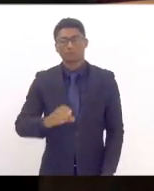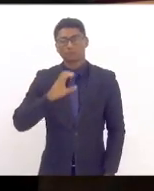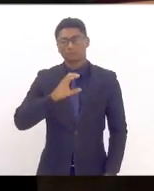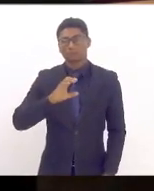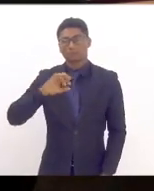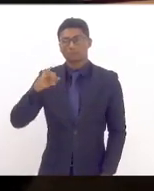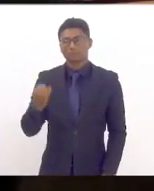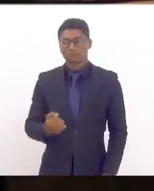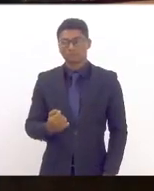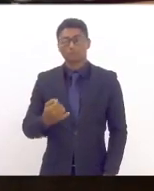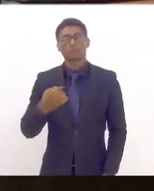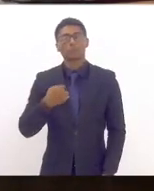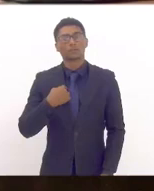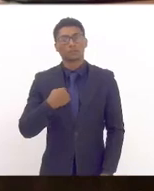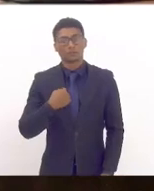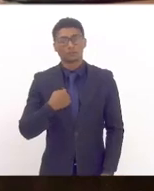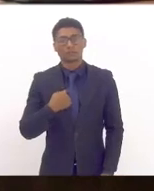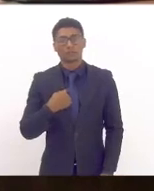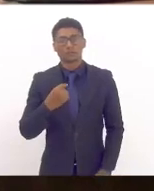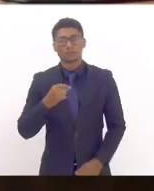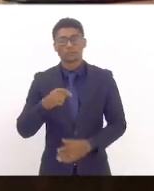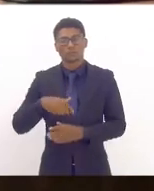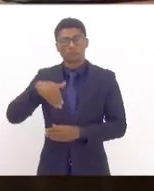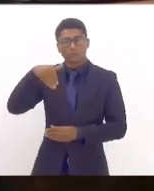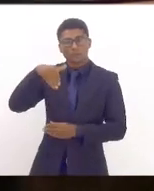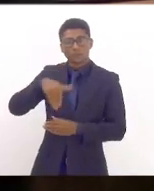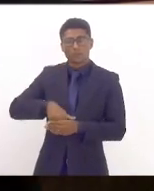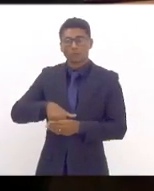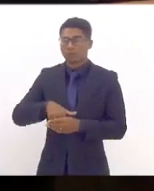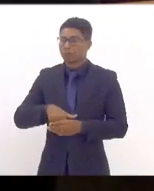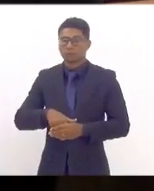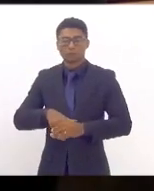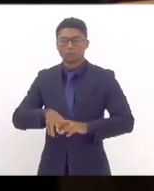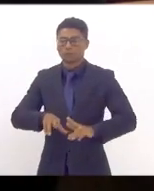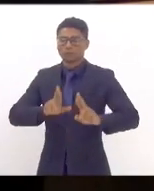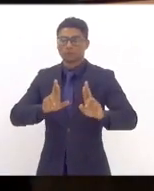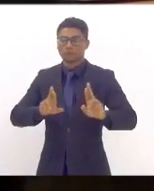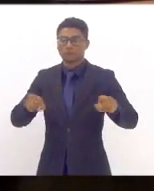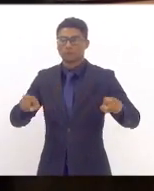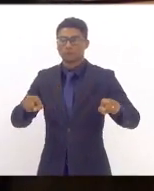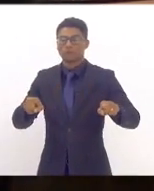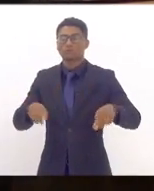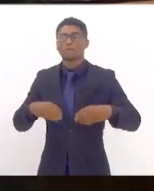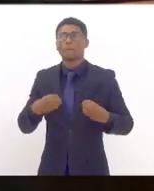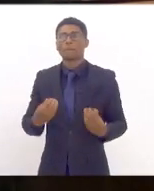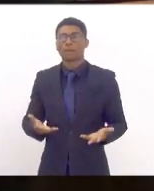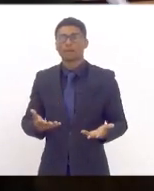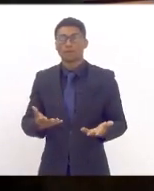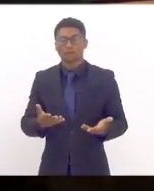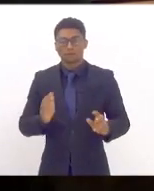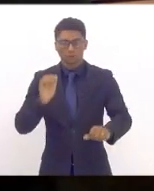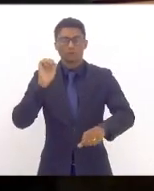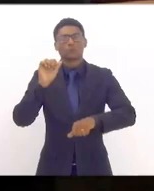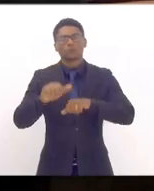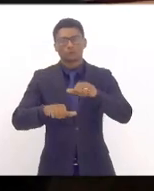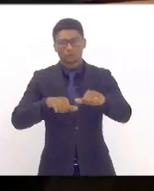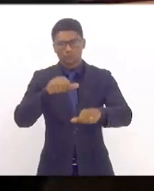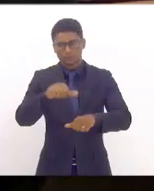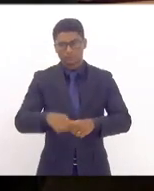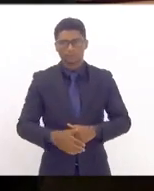presidente tô Produzindo um voto divergente para alterar alterar